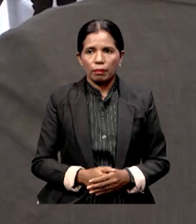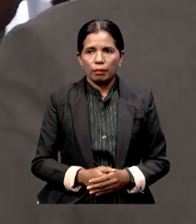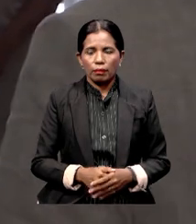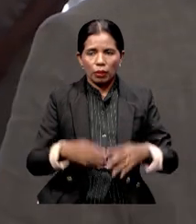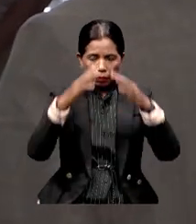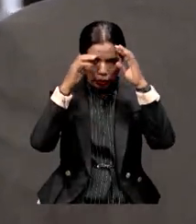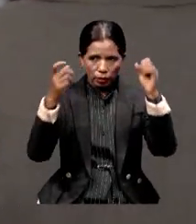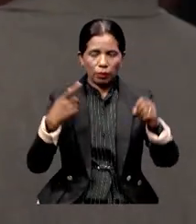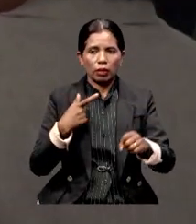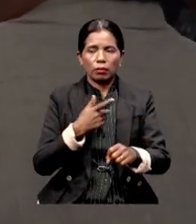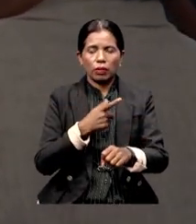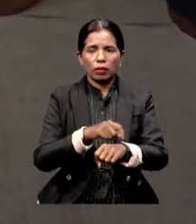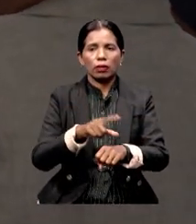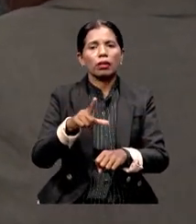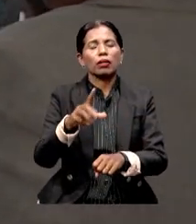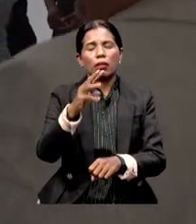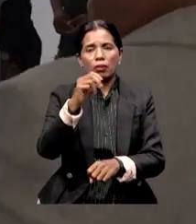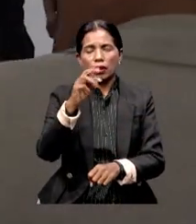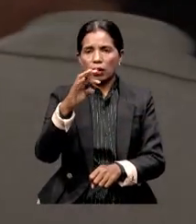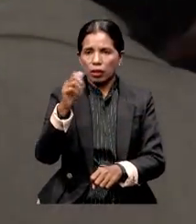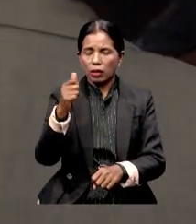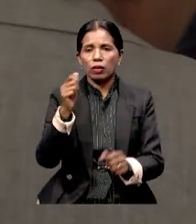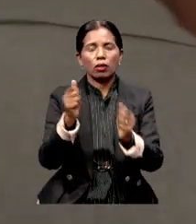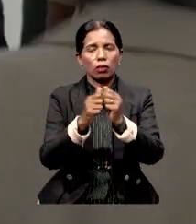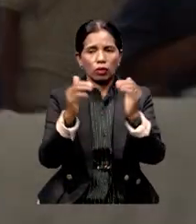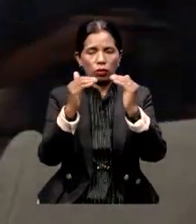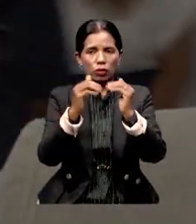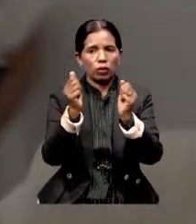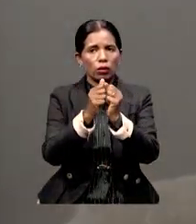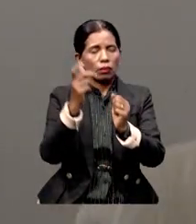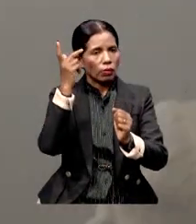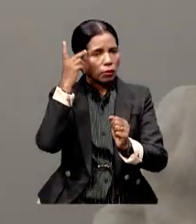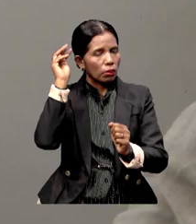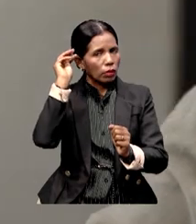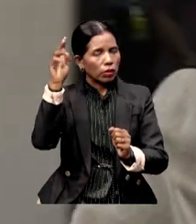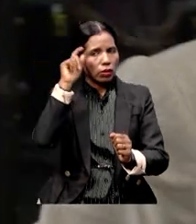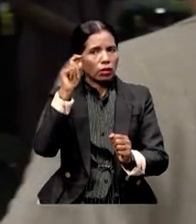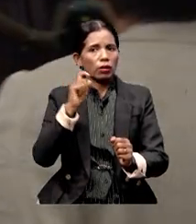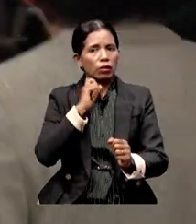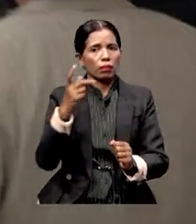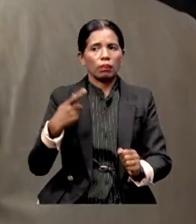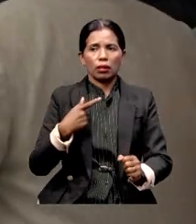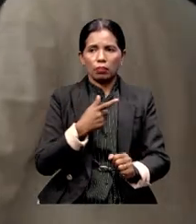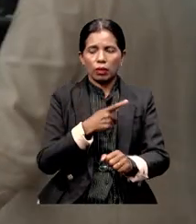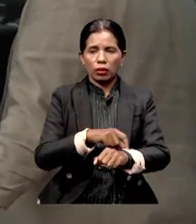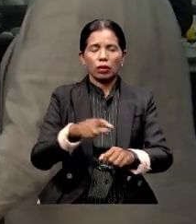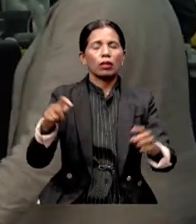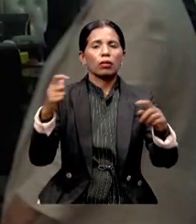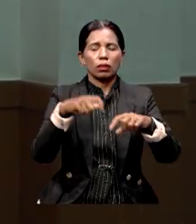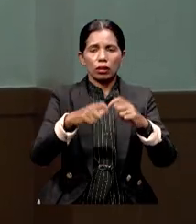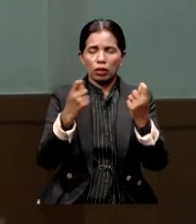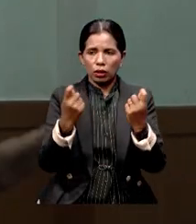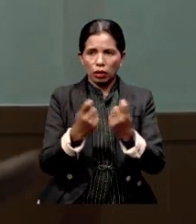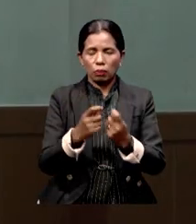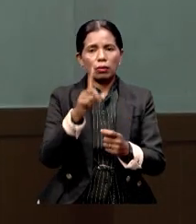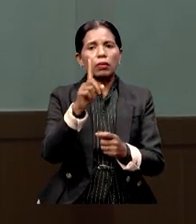Presidente do Parlamento Nacional, Maria Fernanda Lai, realiza a reunião ida ao primeiro-ministro Kairala Senana Guzmão e à sala conferência parlamentar ao tipo internal.